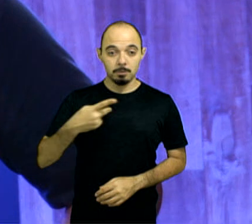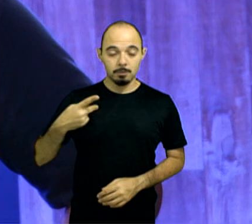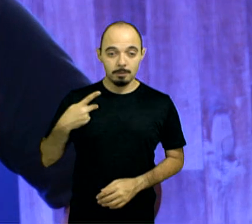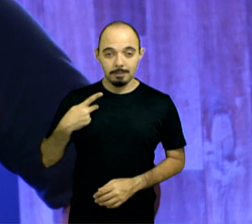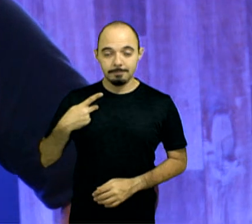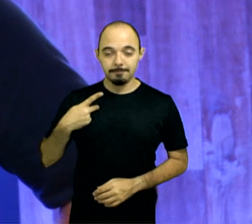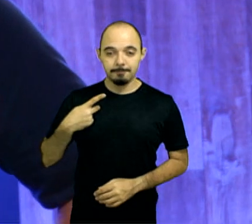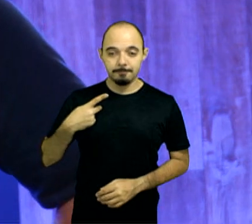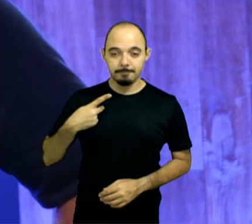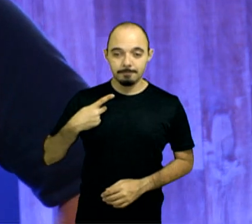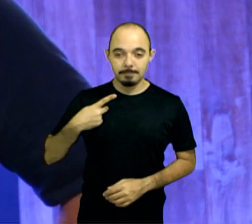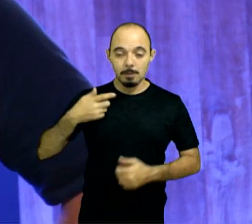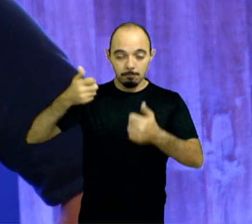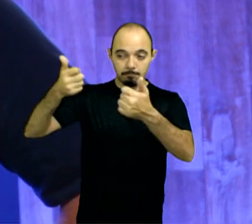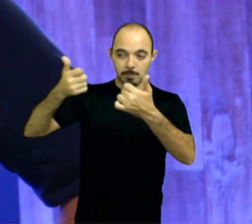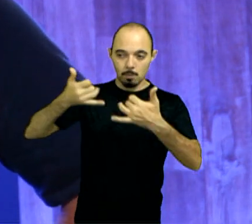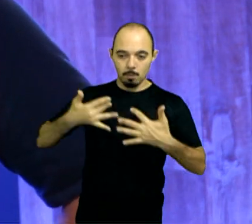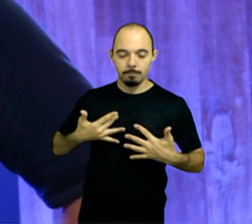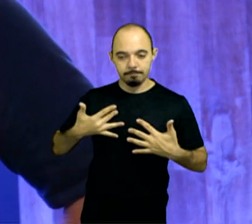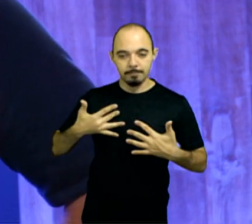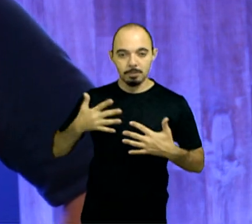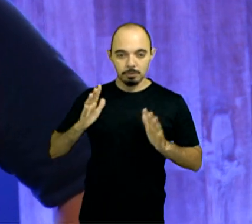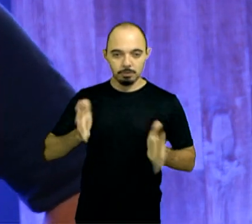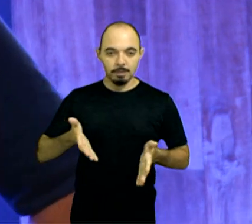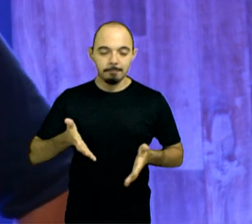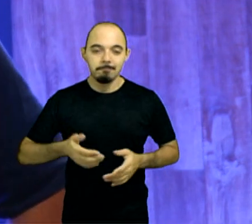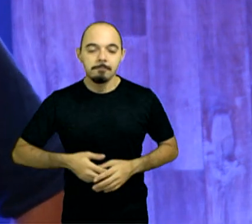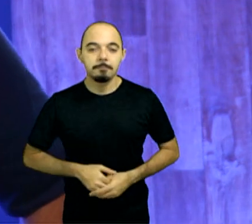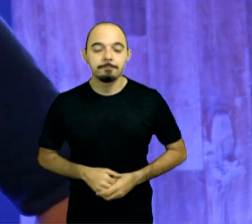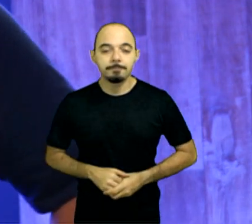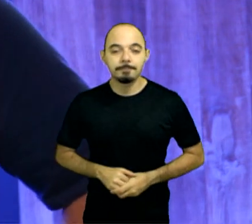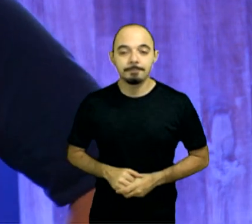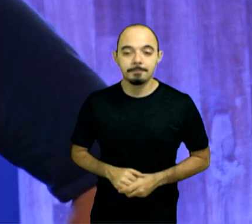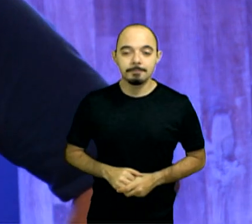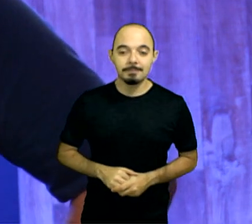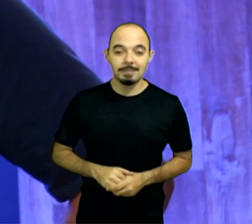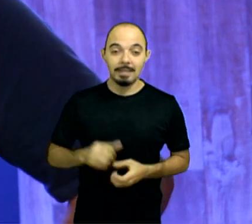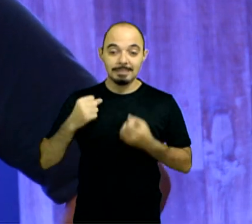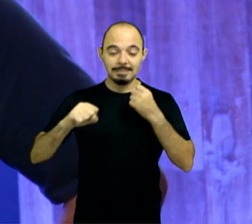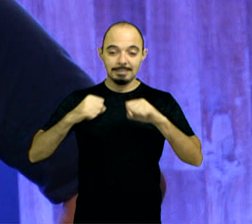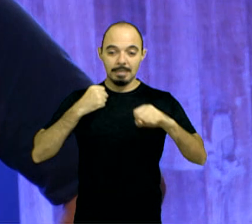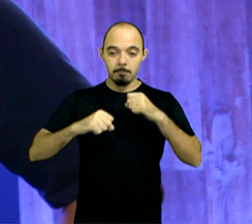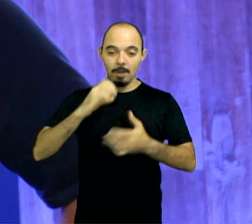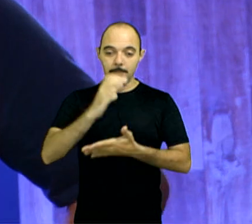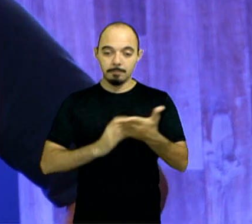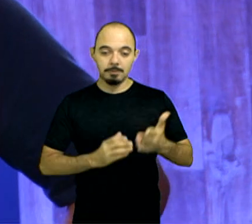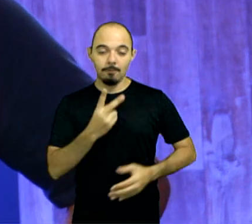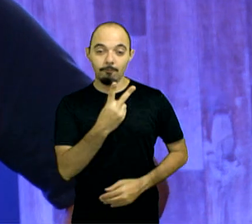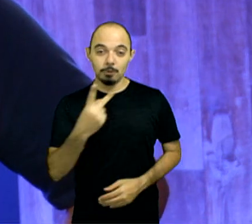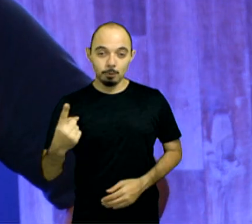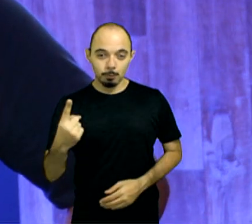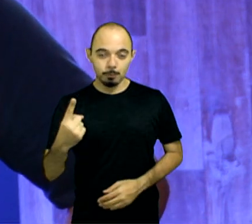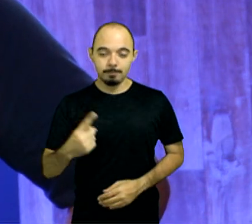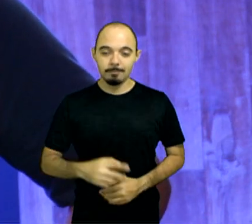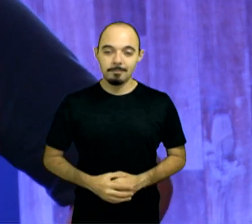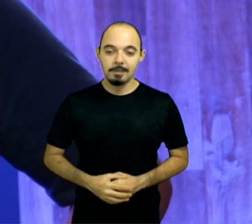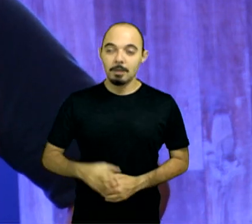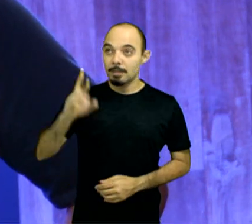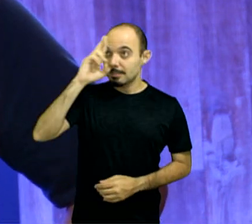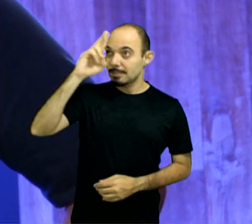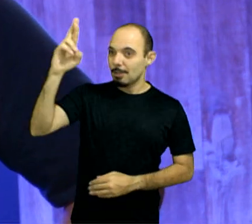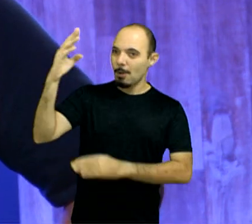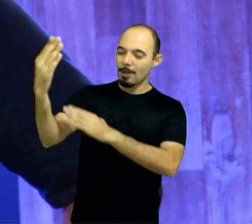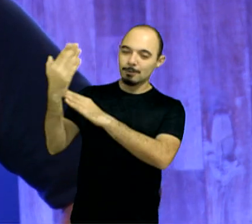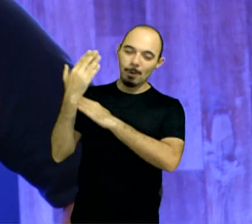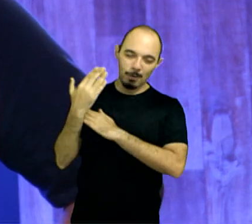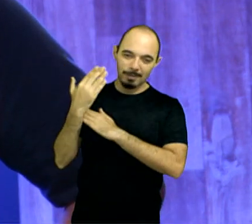ontem falou, né? O meu socorro, né? Salmo 21. O meu socorro vem do Senhor,